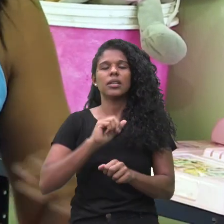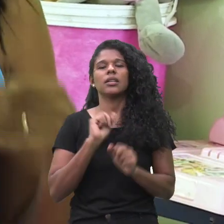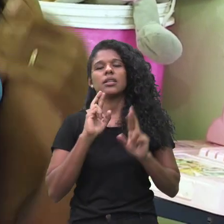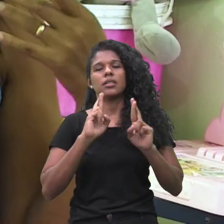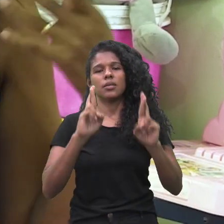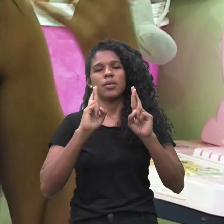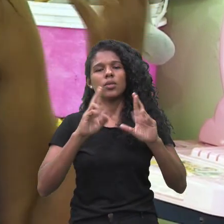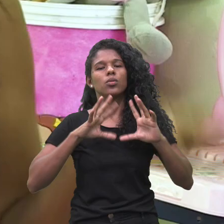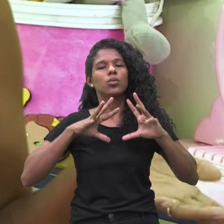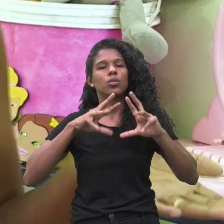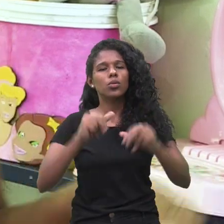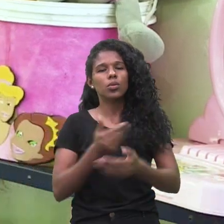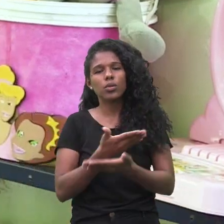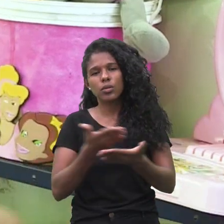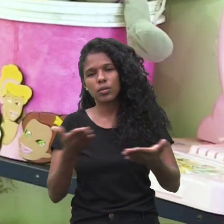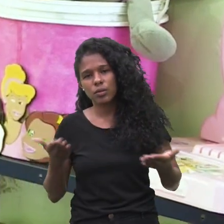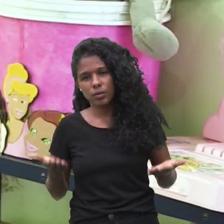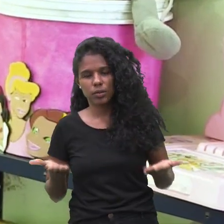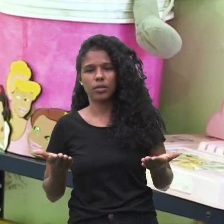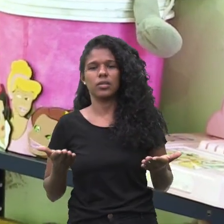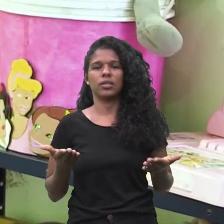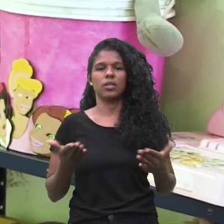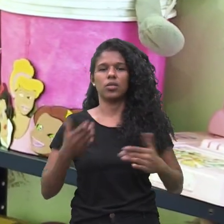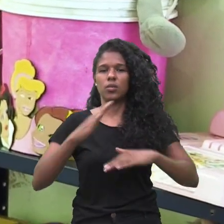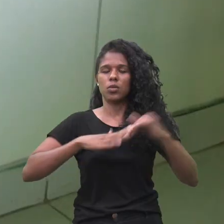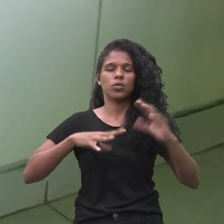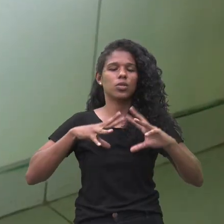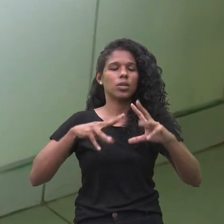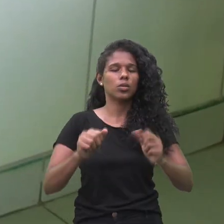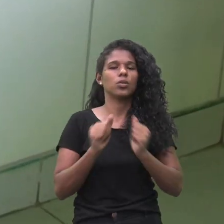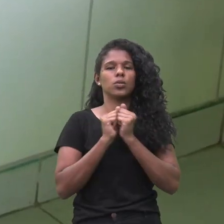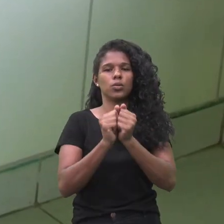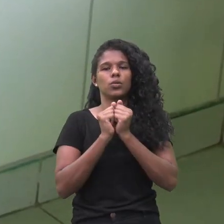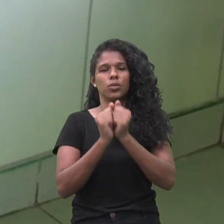equipe, todo mundo está se organizando para receber vocês.